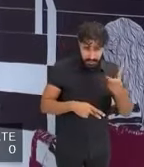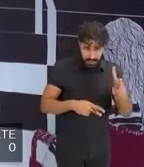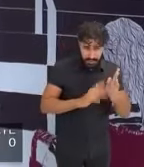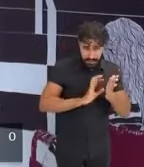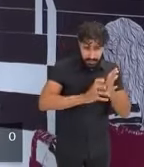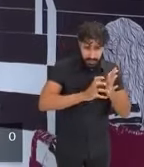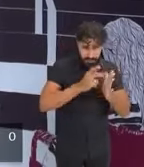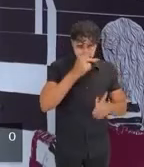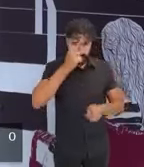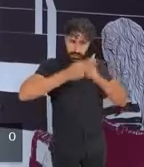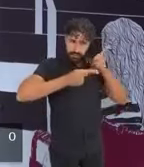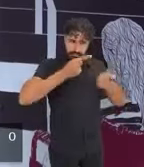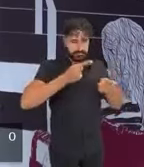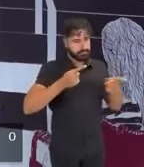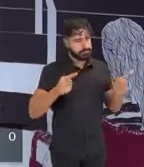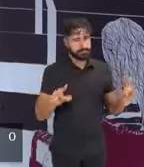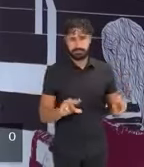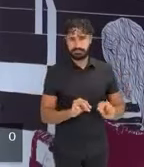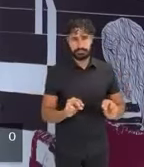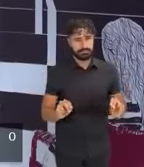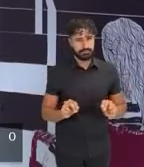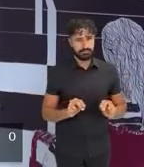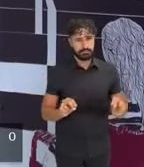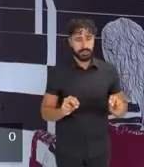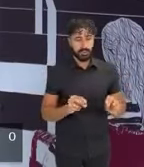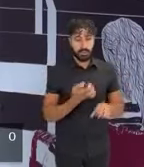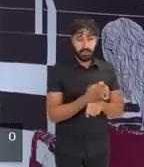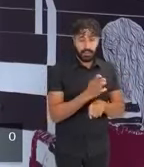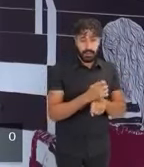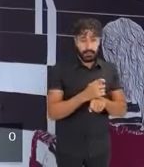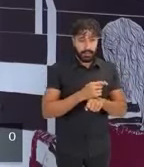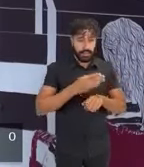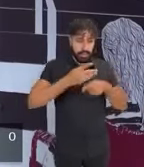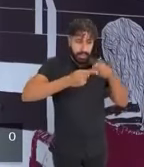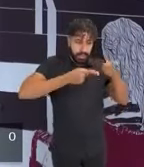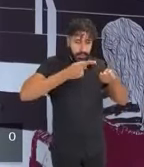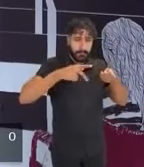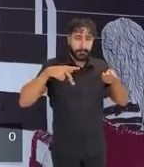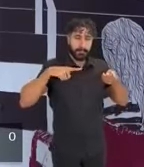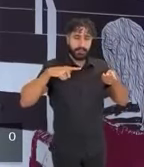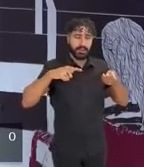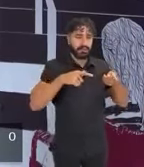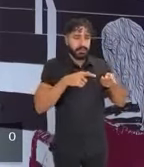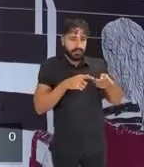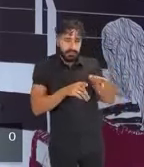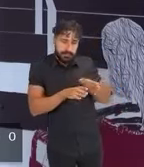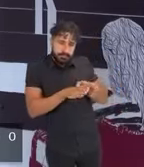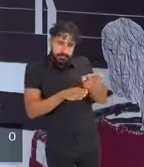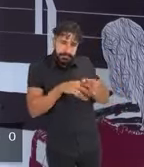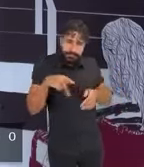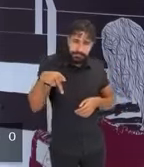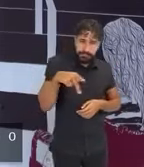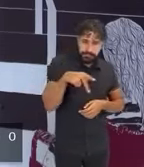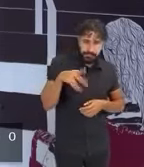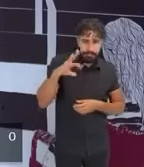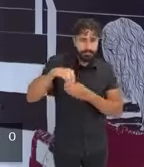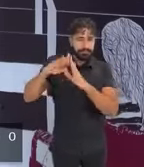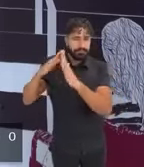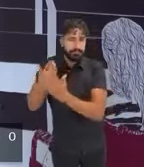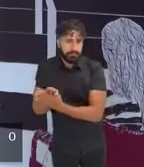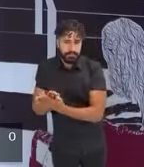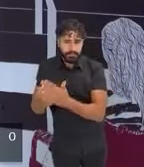orientador? Aliás, ele é orientado duas vezes, porque ele tem o seu professor e orientador, né, da escola ou da